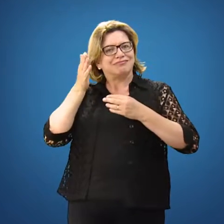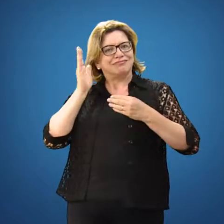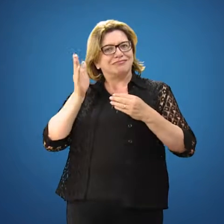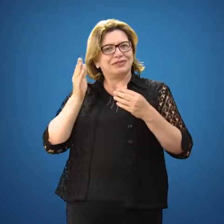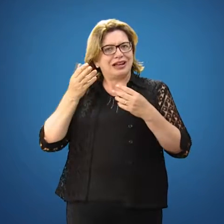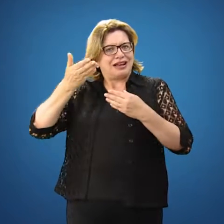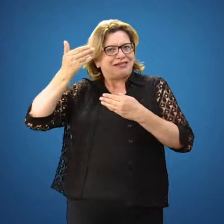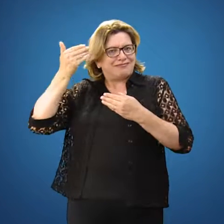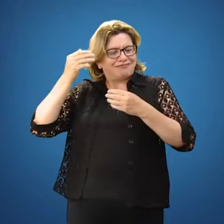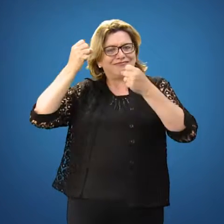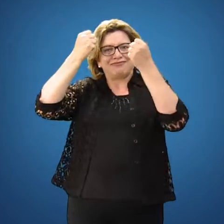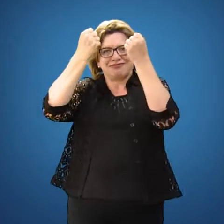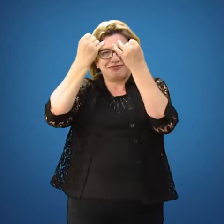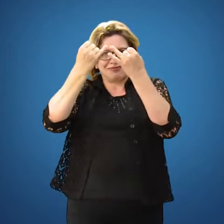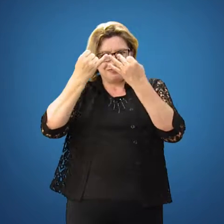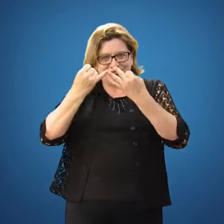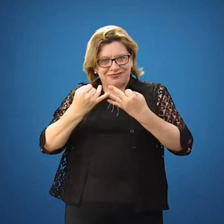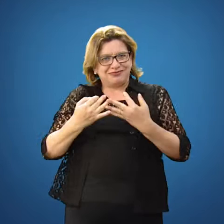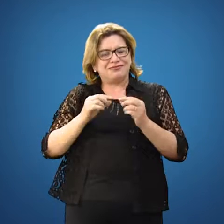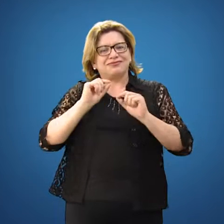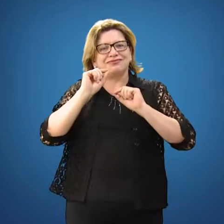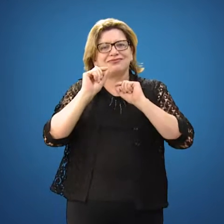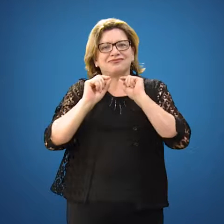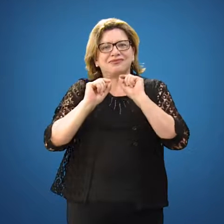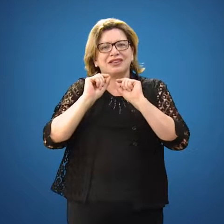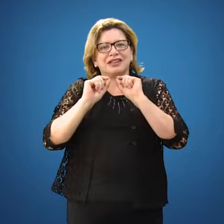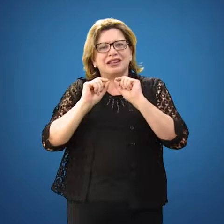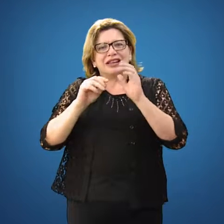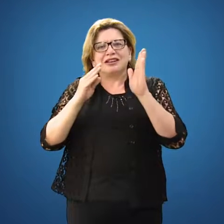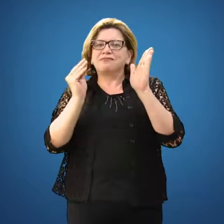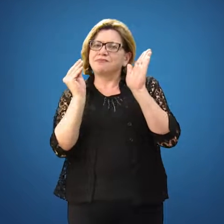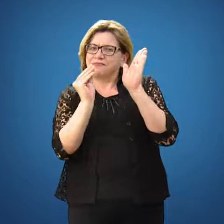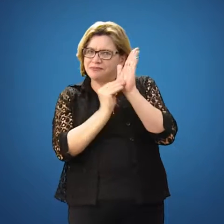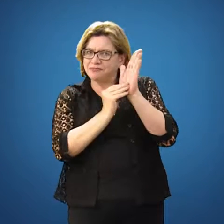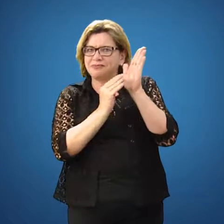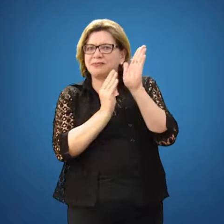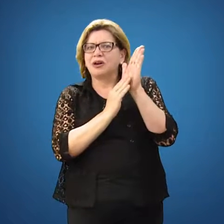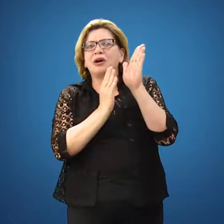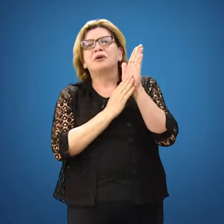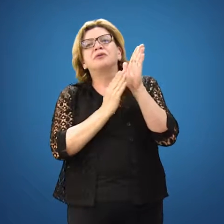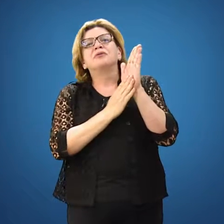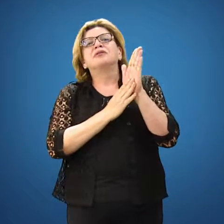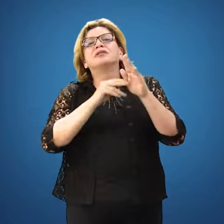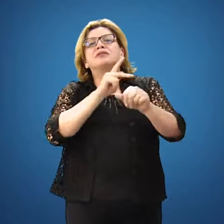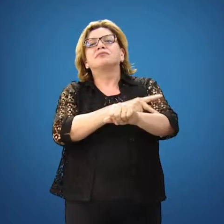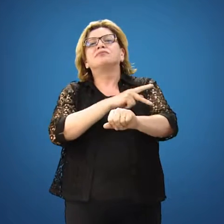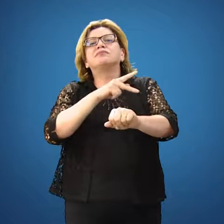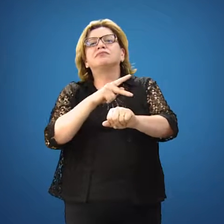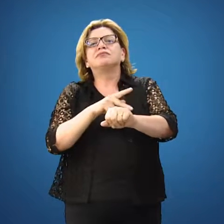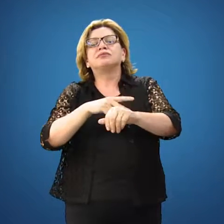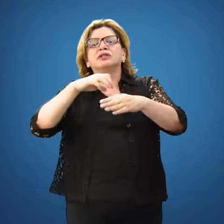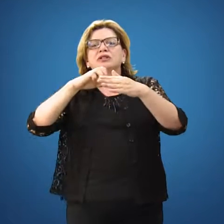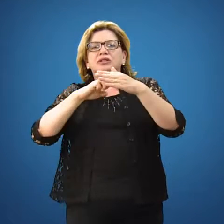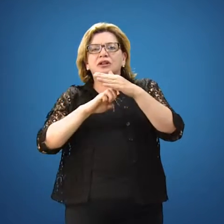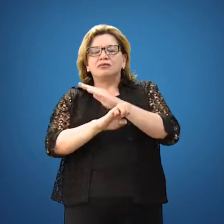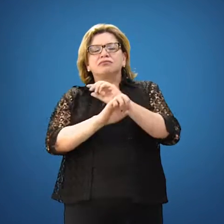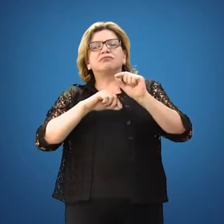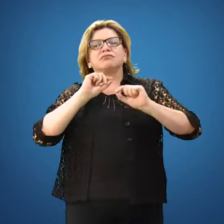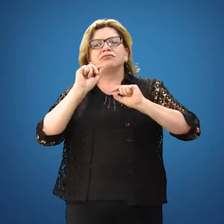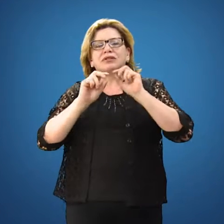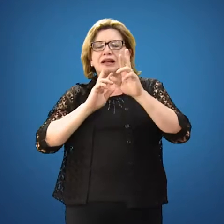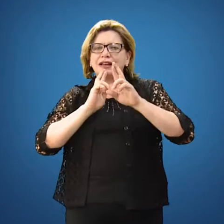já abordamos no outro vídeo, essa proposta da pedagogia empreendedora, ela vem dar conta ou